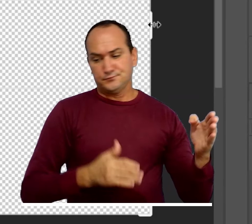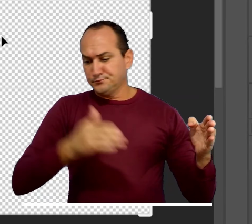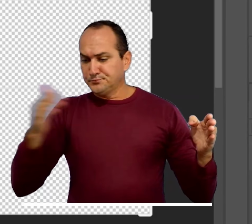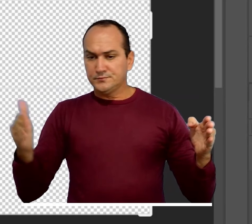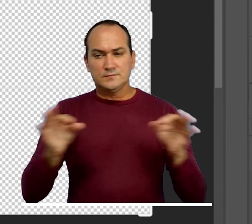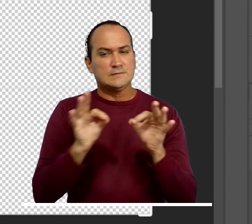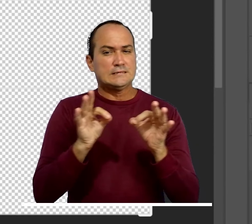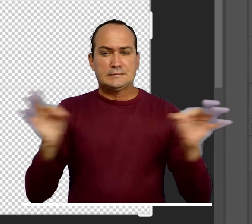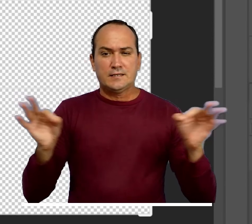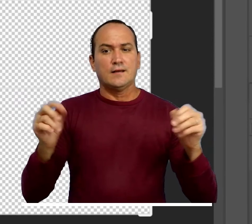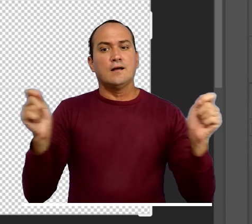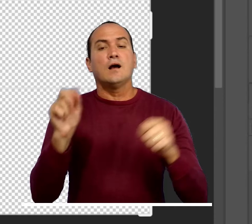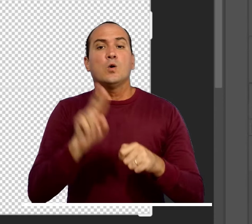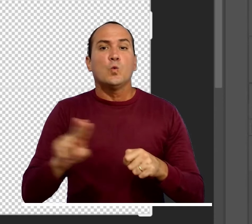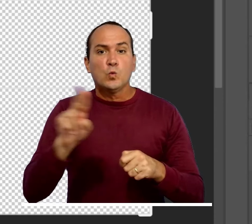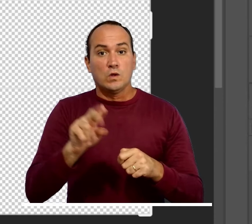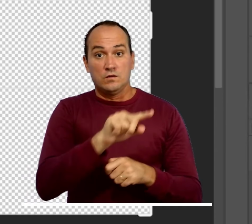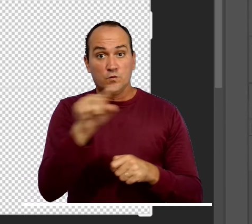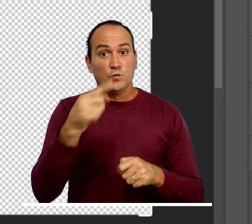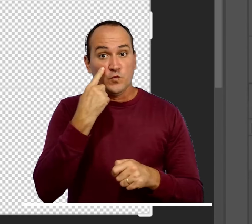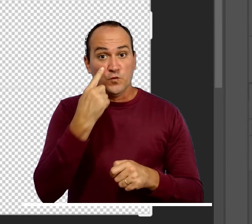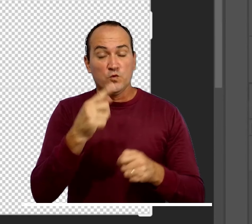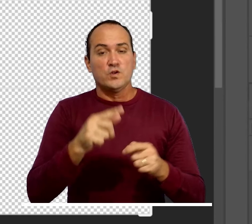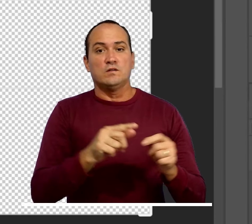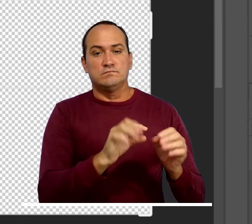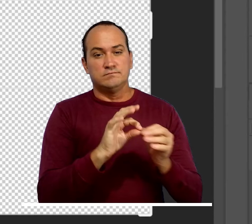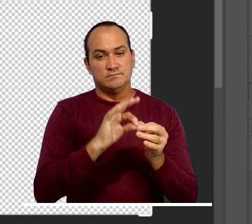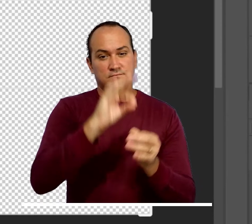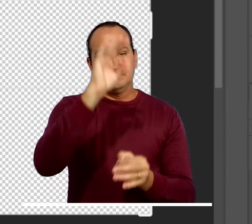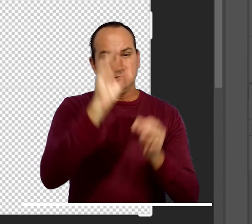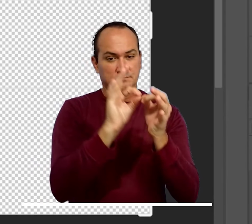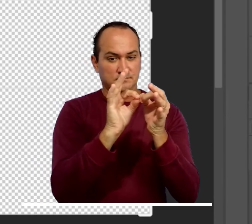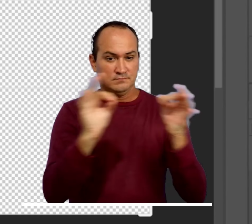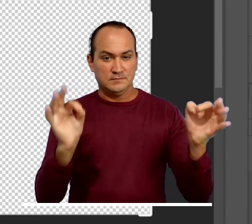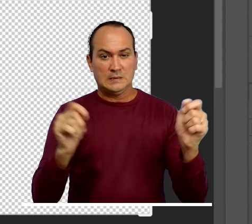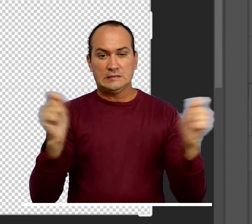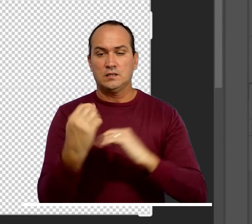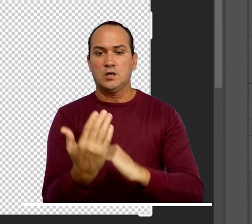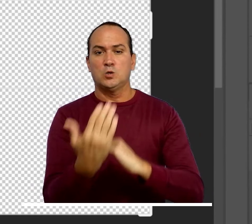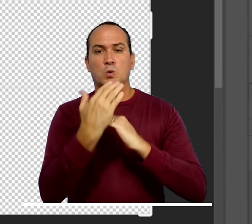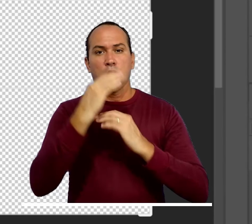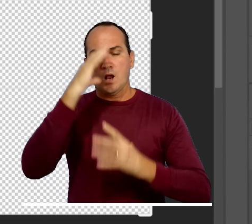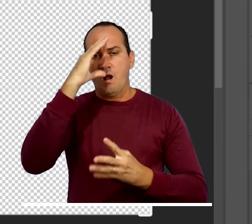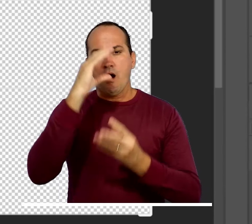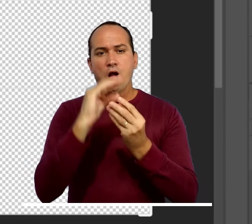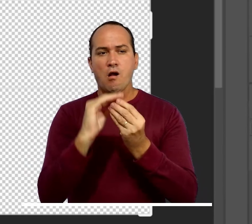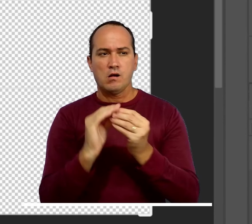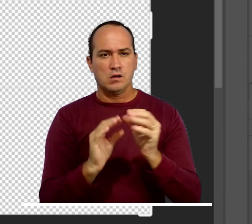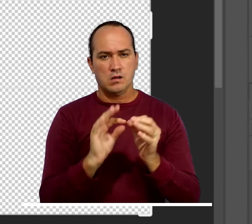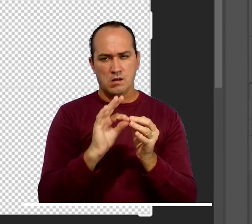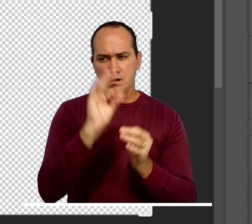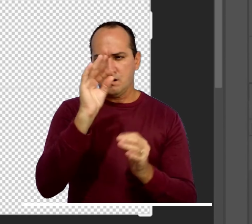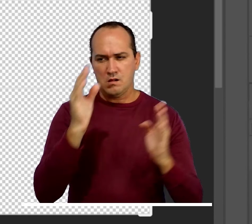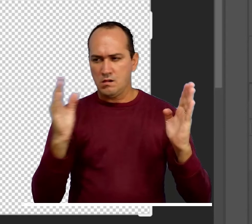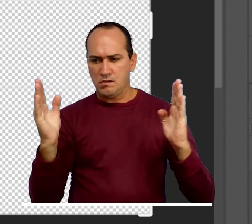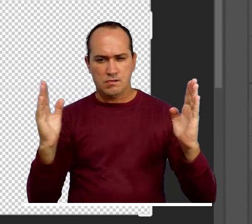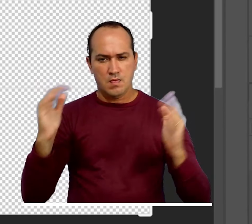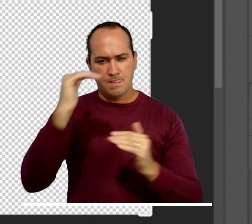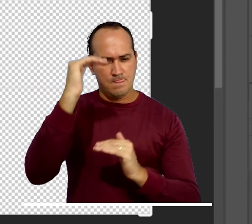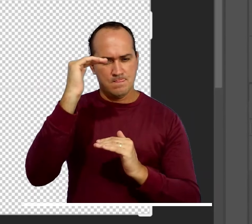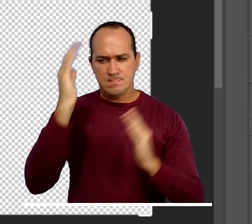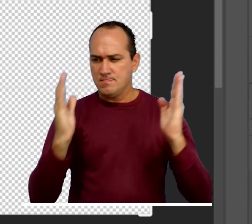outro, e vou utilizar até mesmo, como vocês viram ali, aquelas guias que ele mesmo cria, para que eu tenha uma noção se eu distribuir mais ou menos por